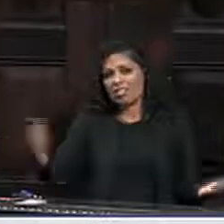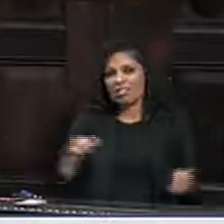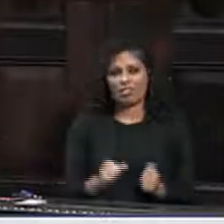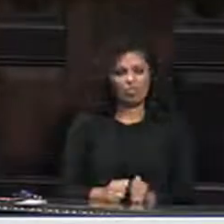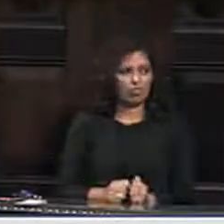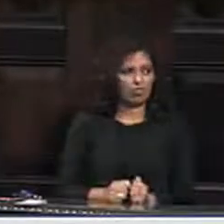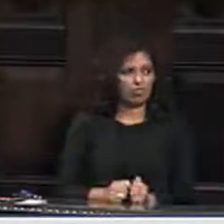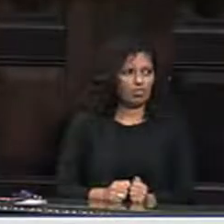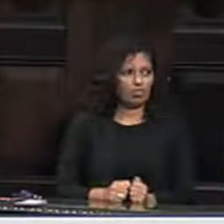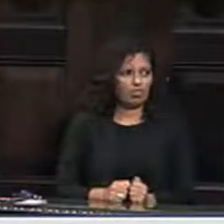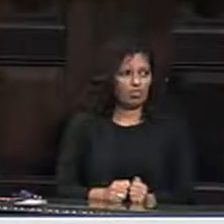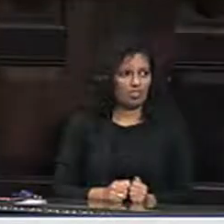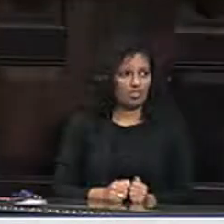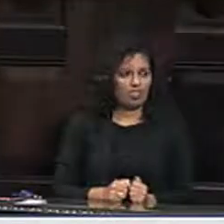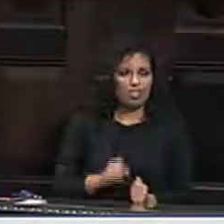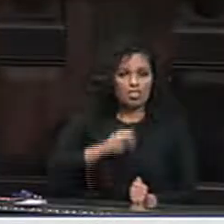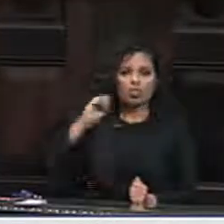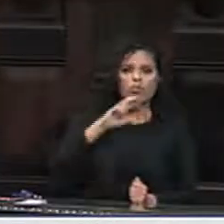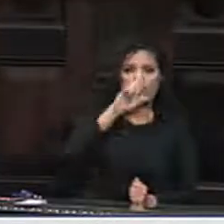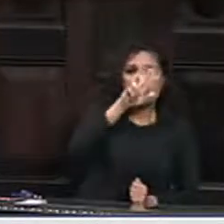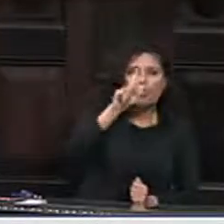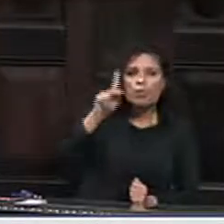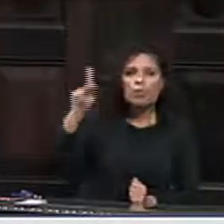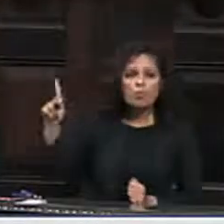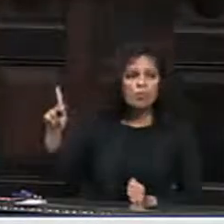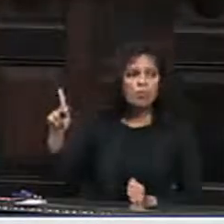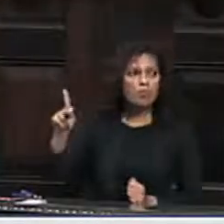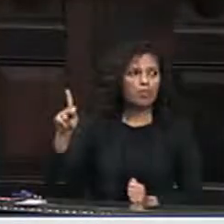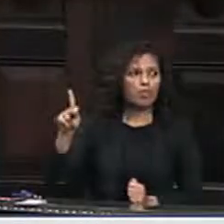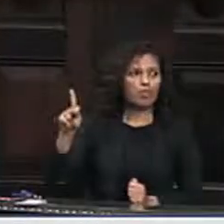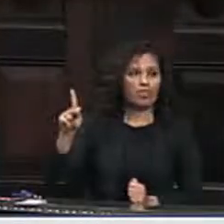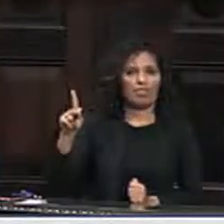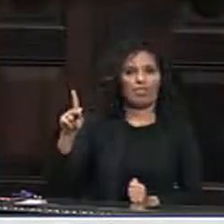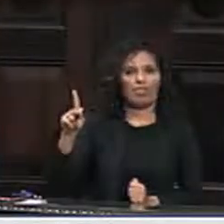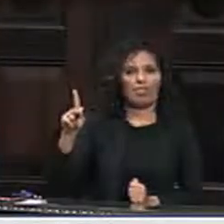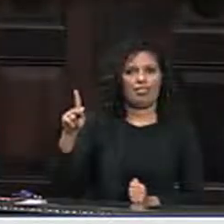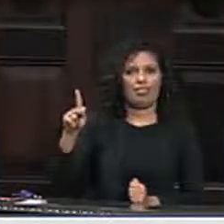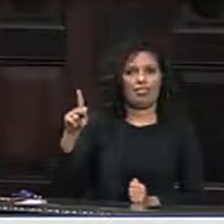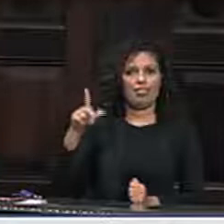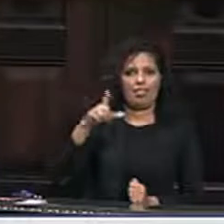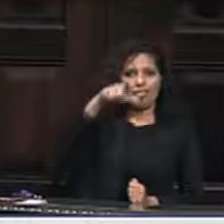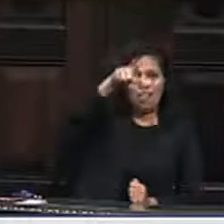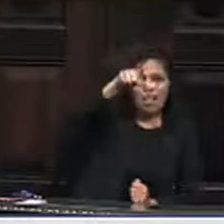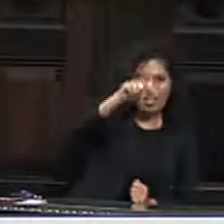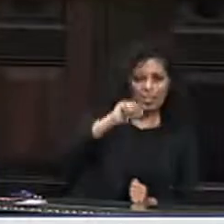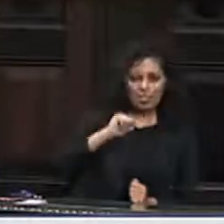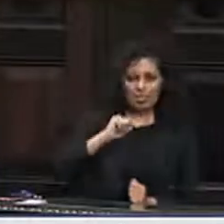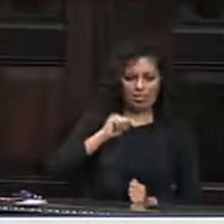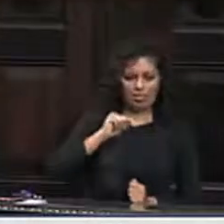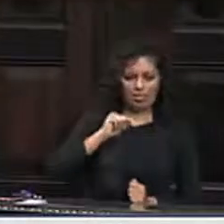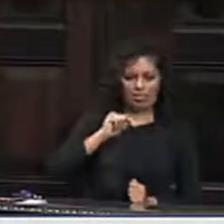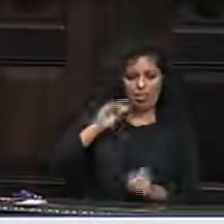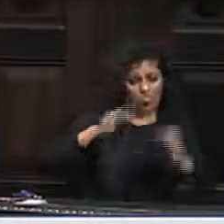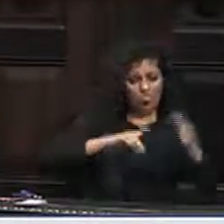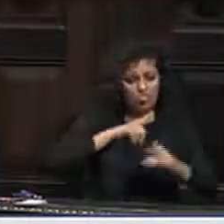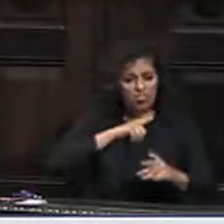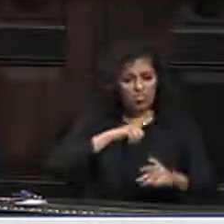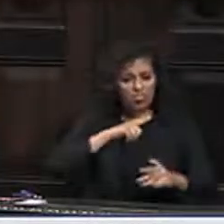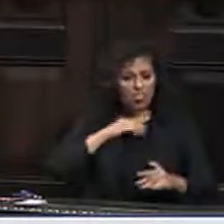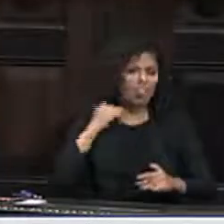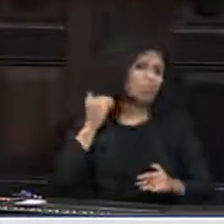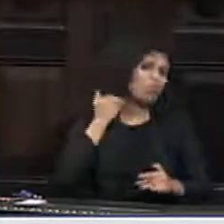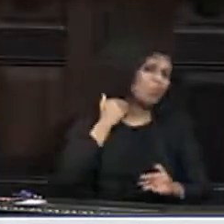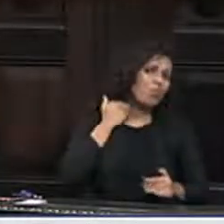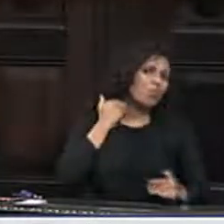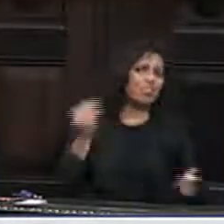Que esteja lá instalado o sistema bancário. Que esteja lá instalado todos